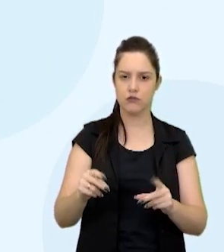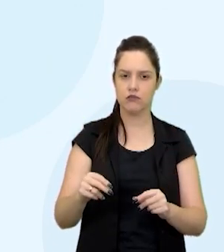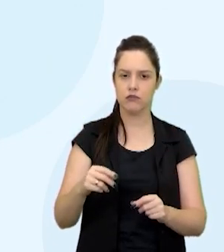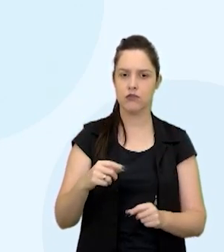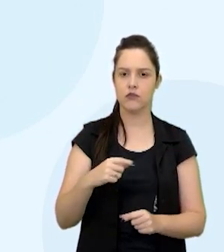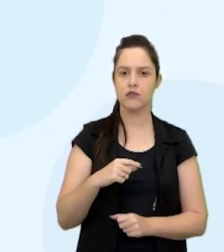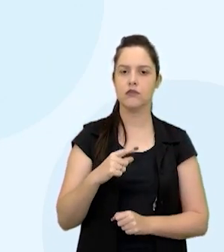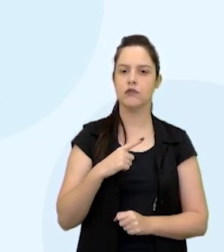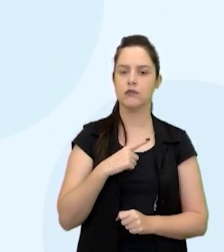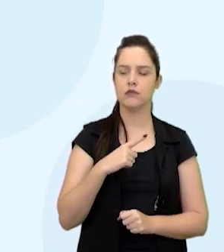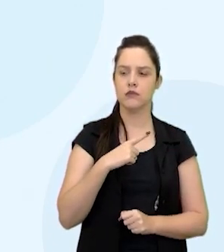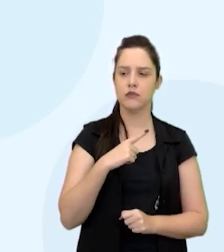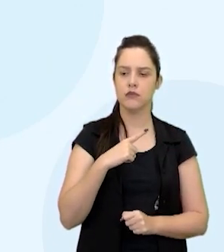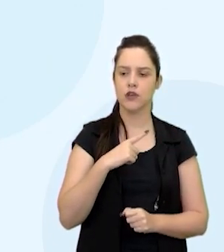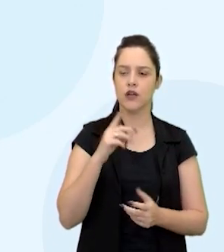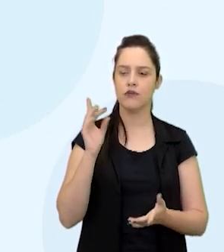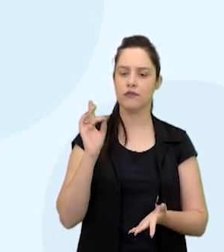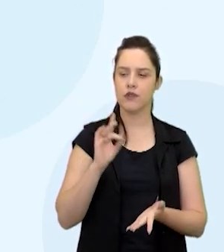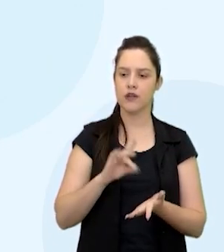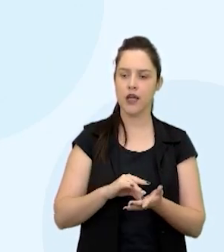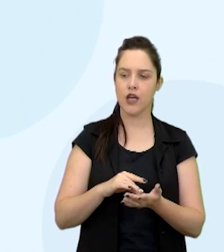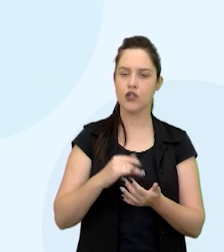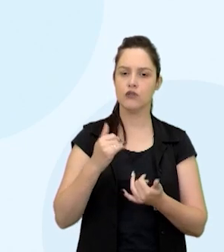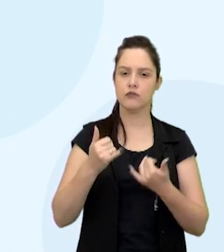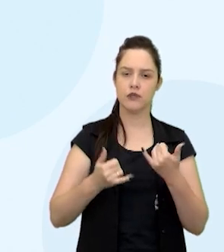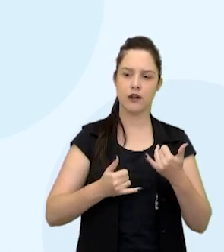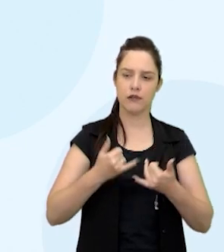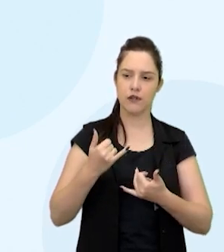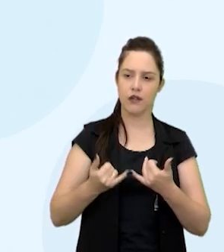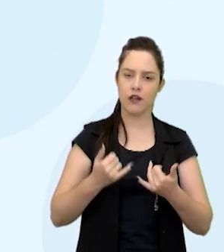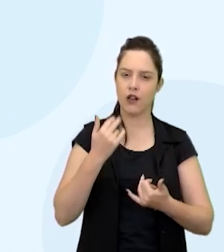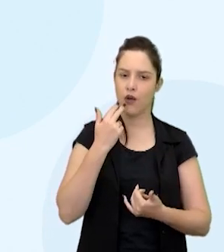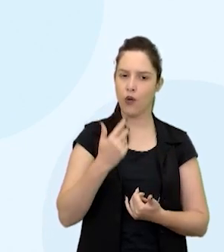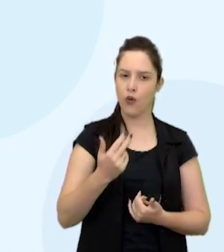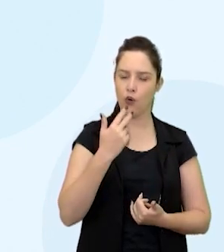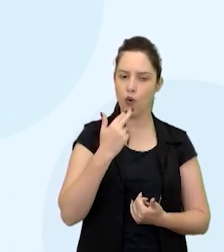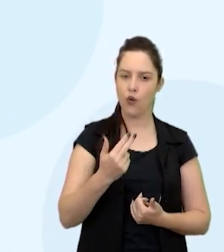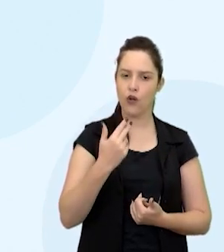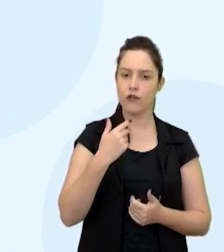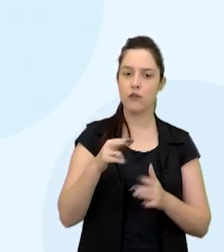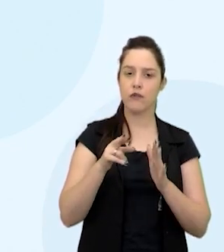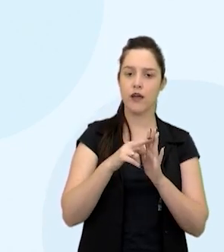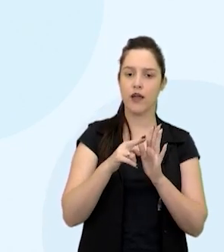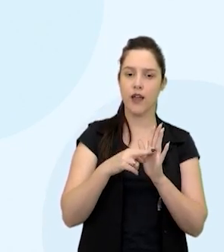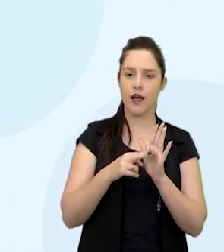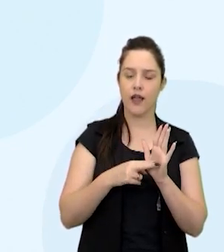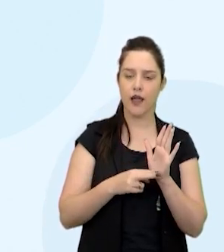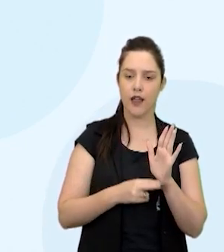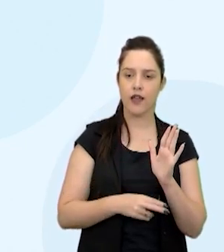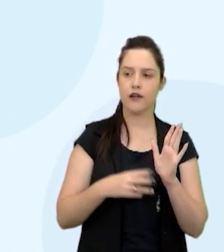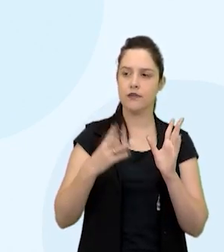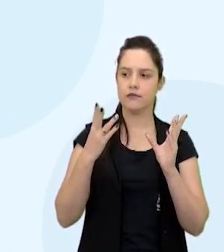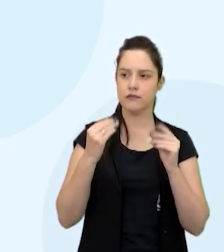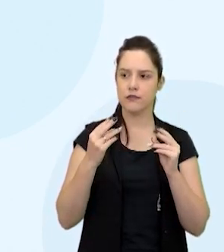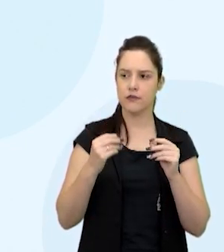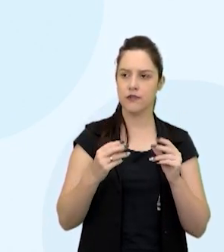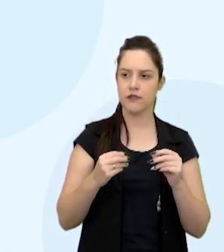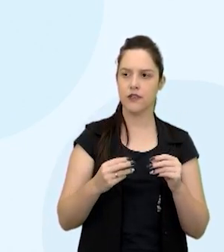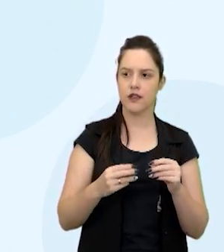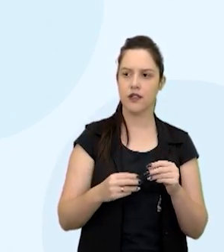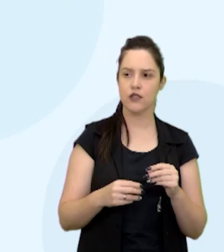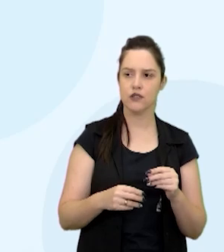realidade, porém ele brinca com as cores, né? Então ele traz sim uma regra, ele busca sim um